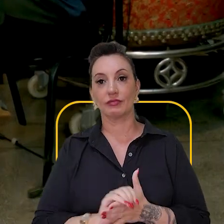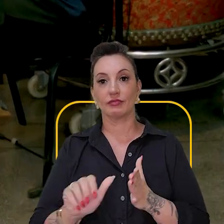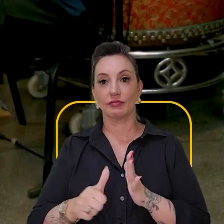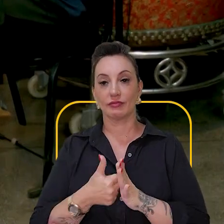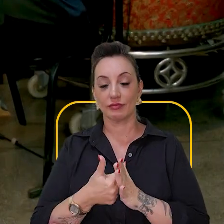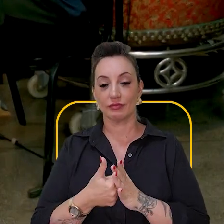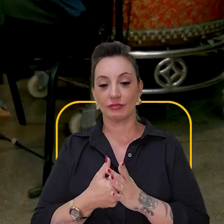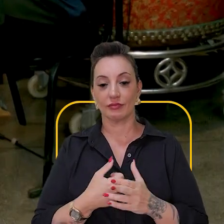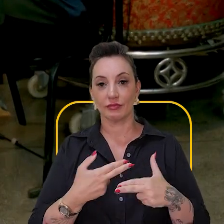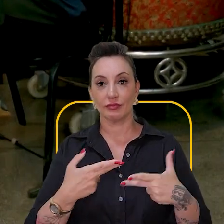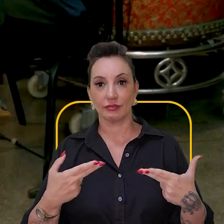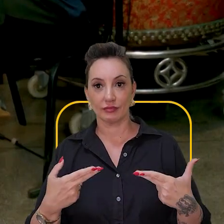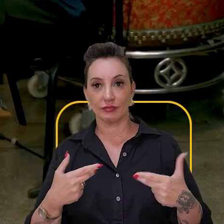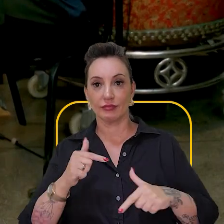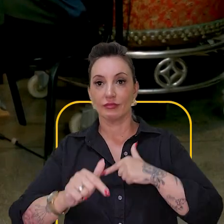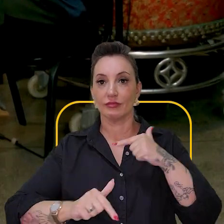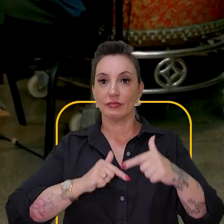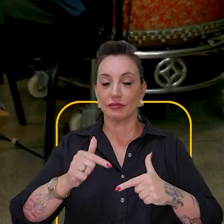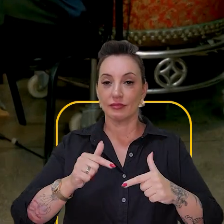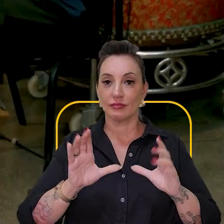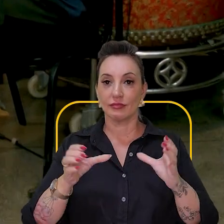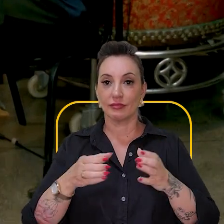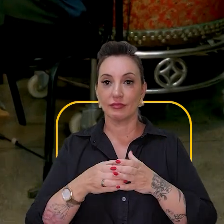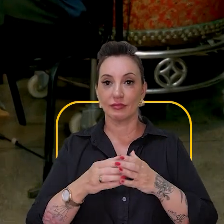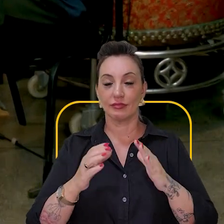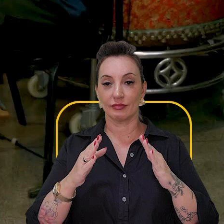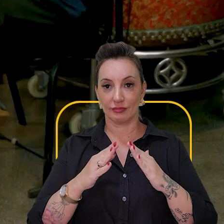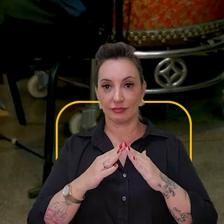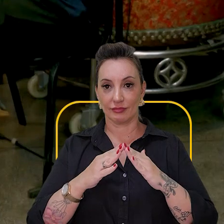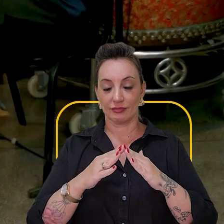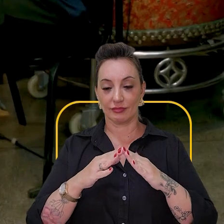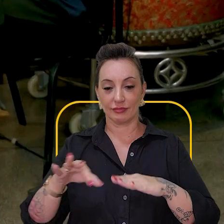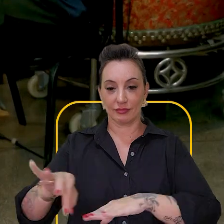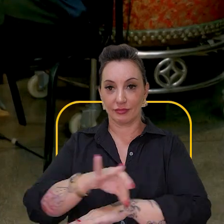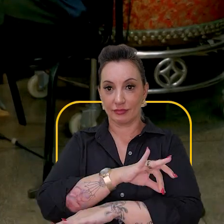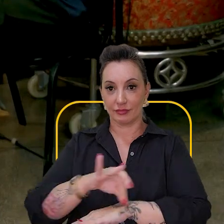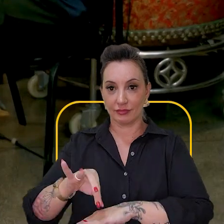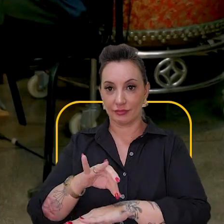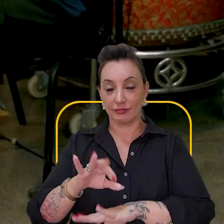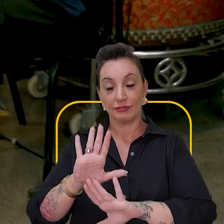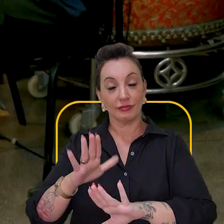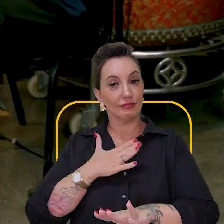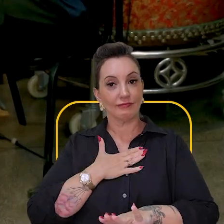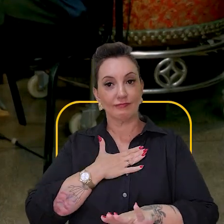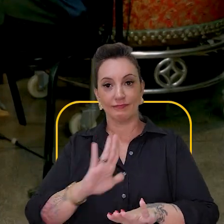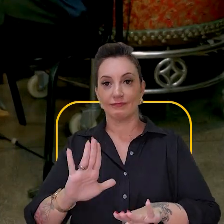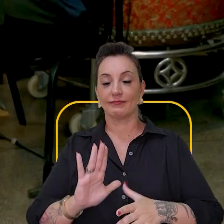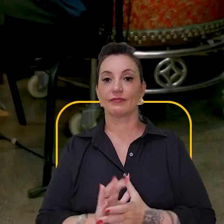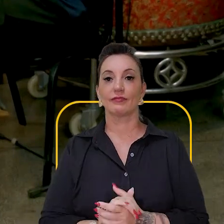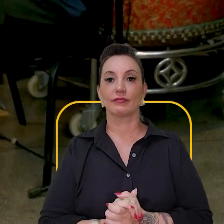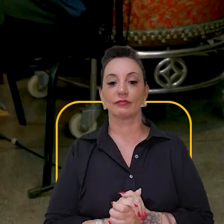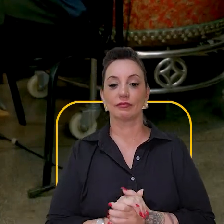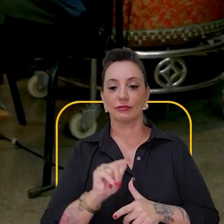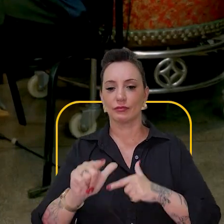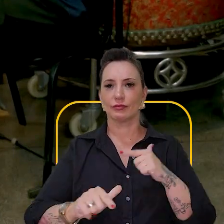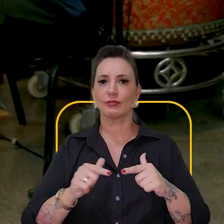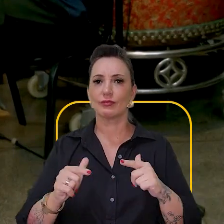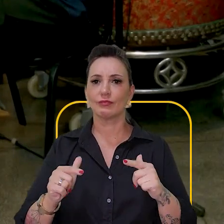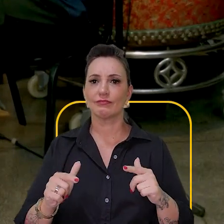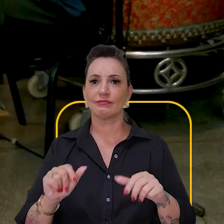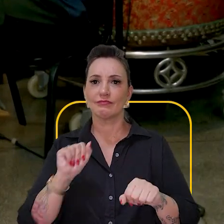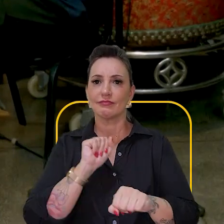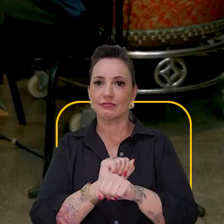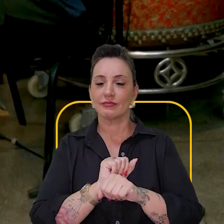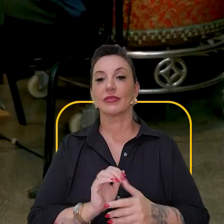primeiro fiz edificações então trabalhava com planta de casa e aí mas eu não gostava não gostava trabalhei um